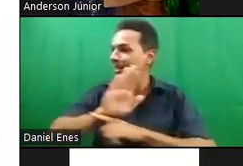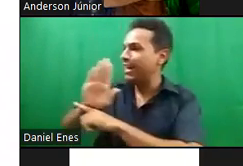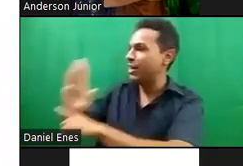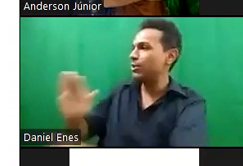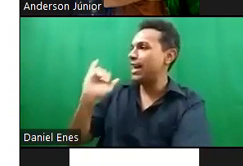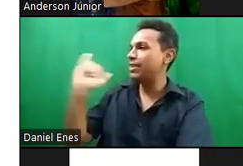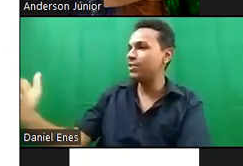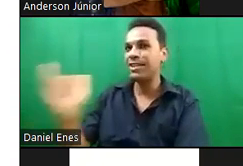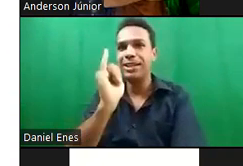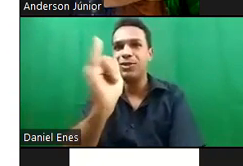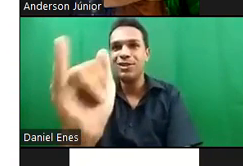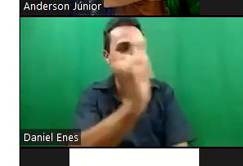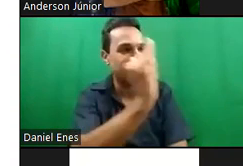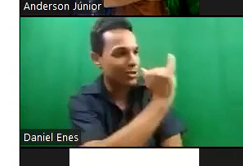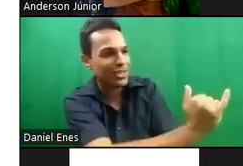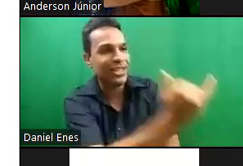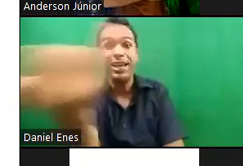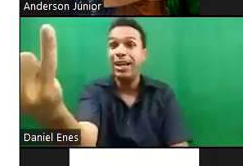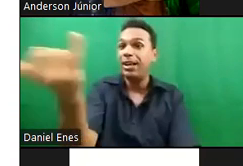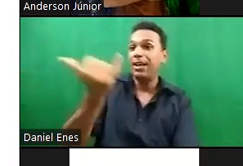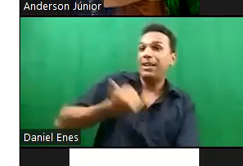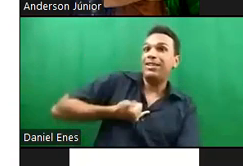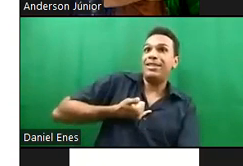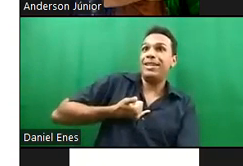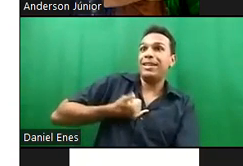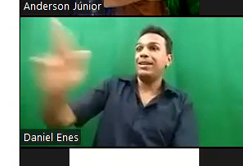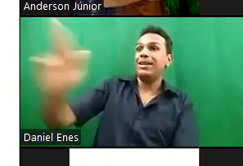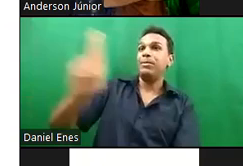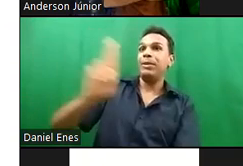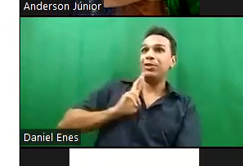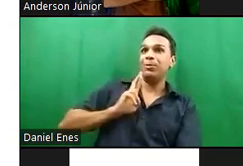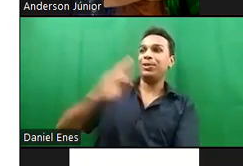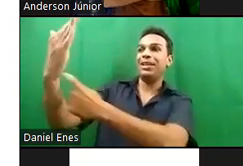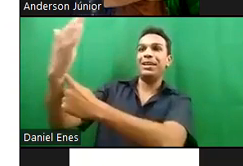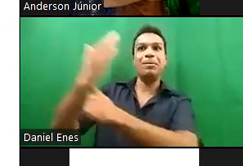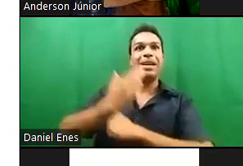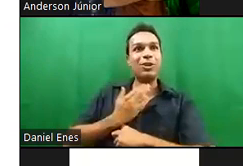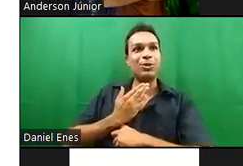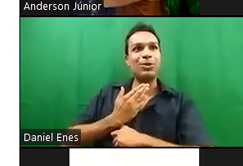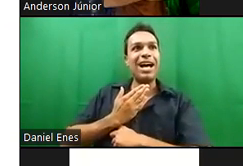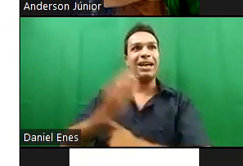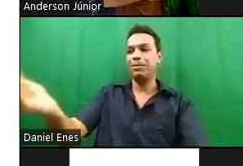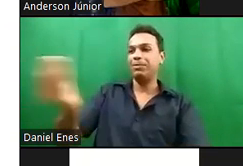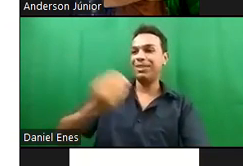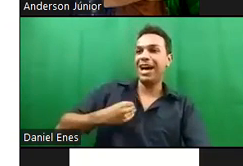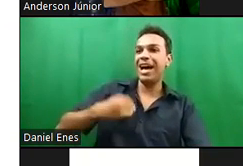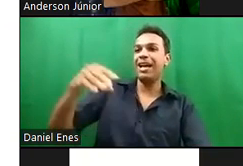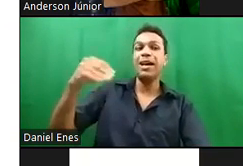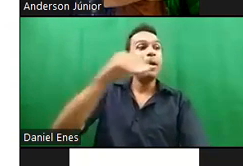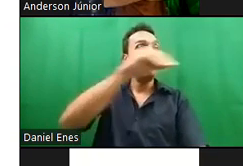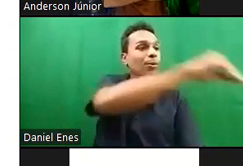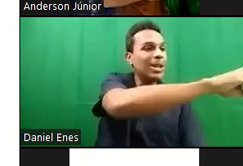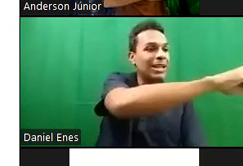ajudar, ajudar, dizer, dizer, dizer, dizer, me responder, me ajudar, me